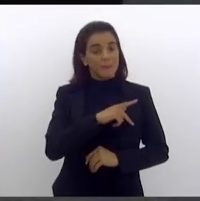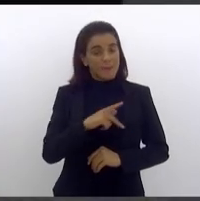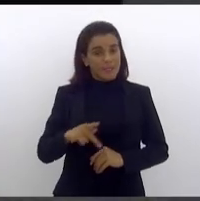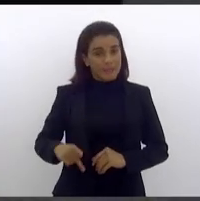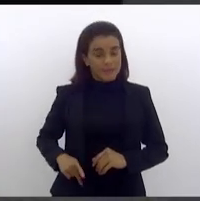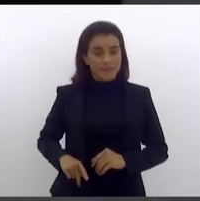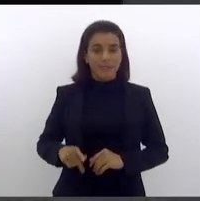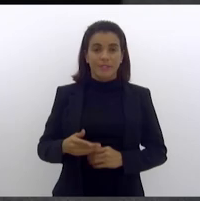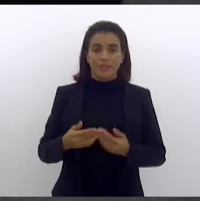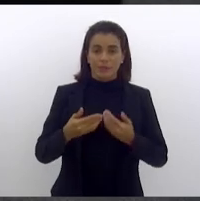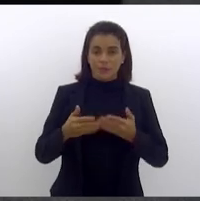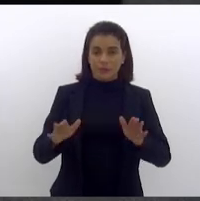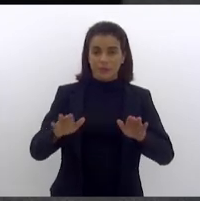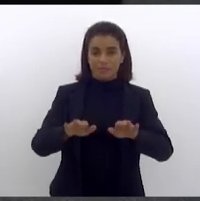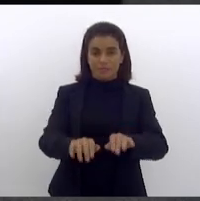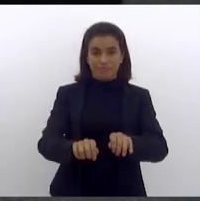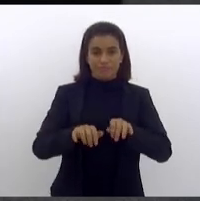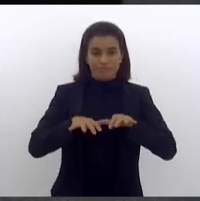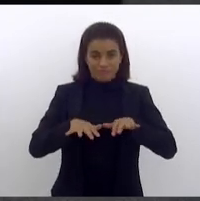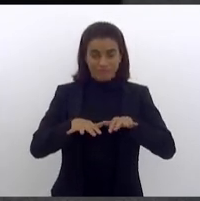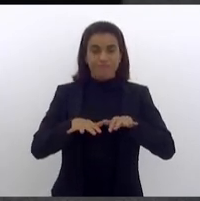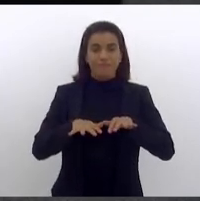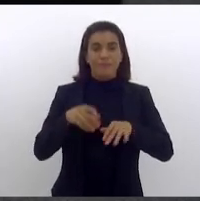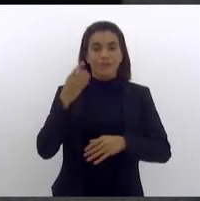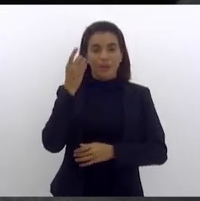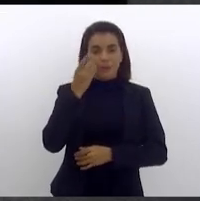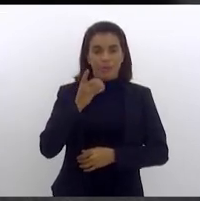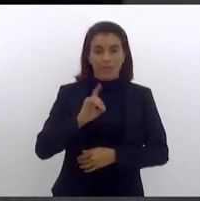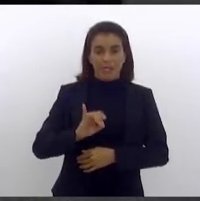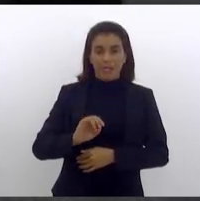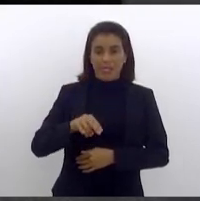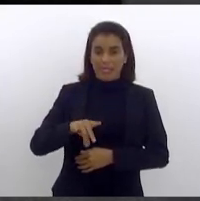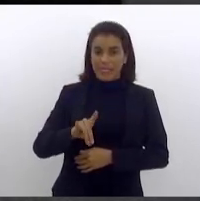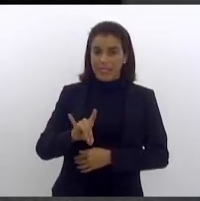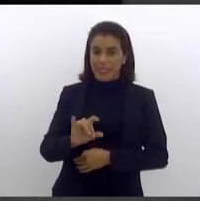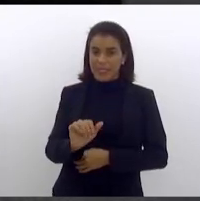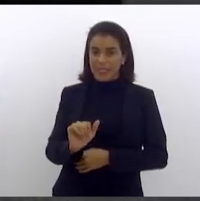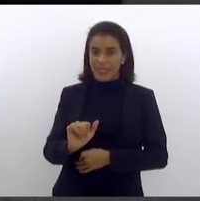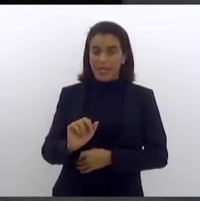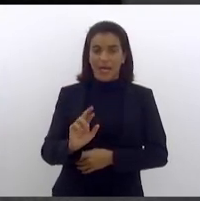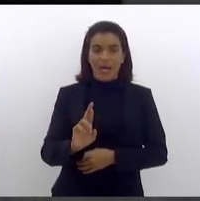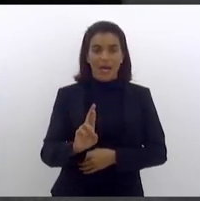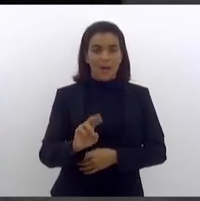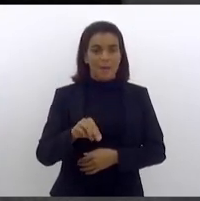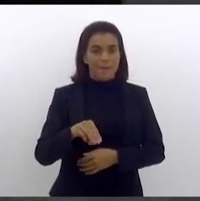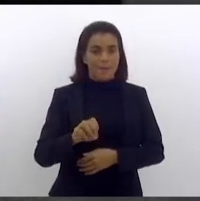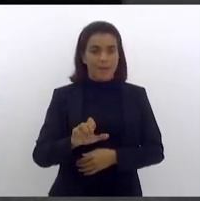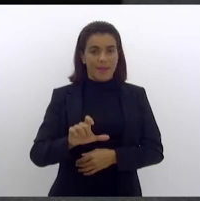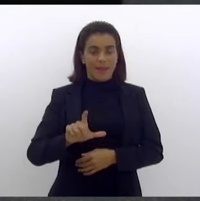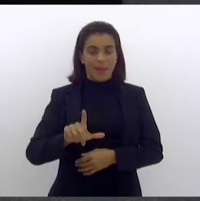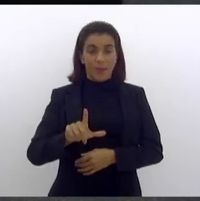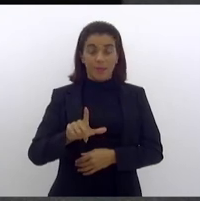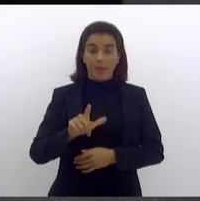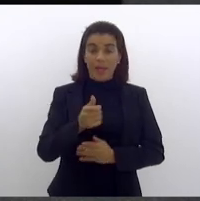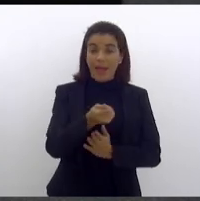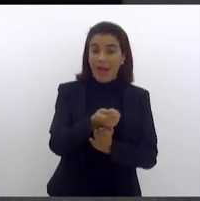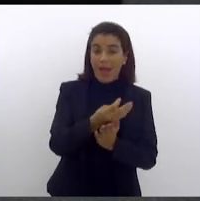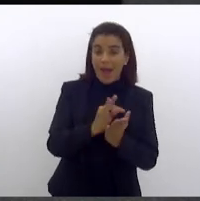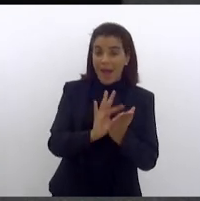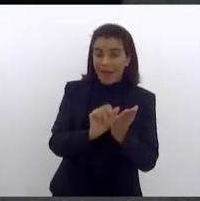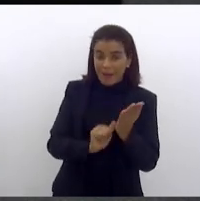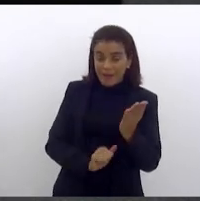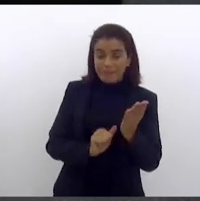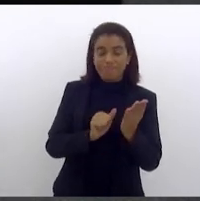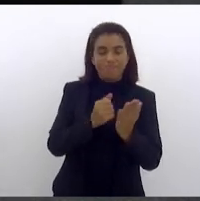do expediente Inicial deputada Índia armelau a ata reflete com